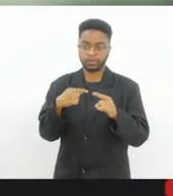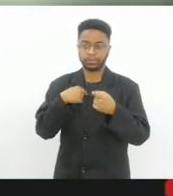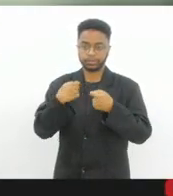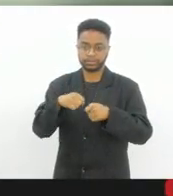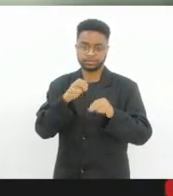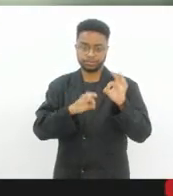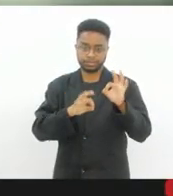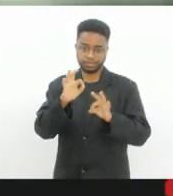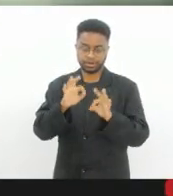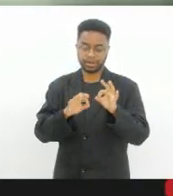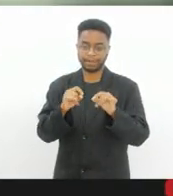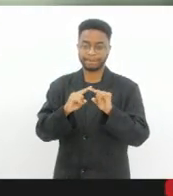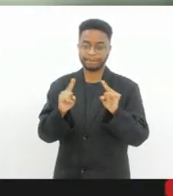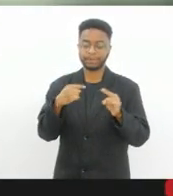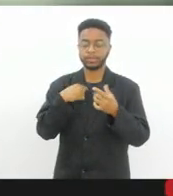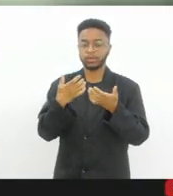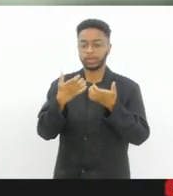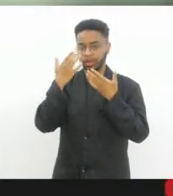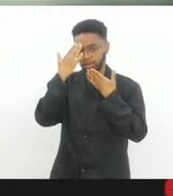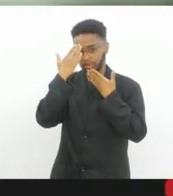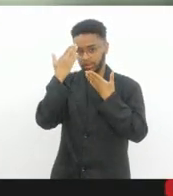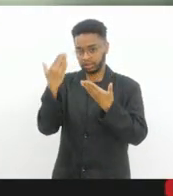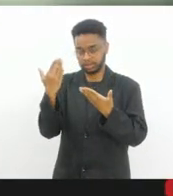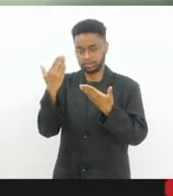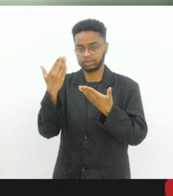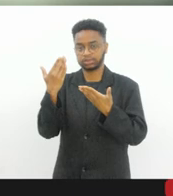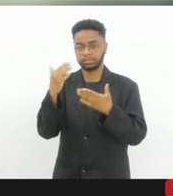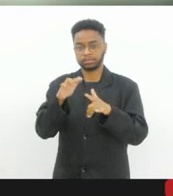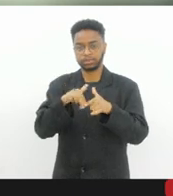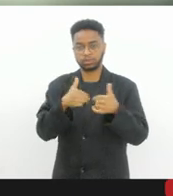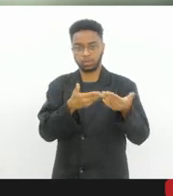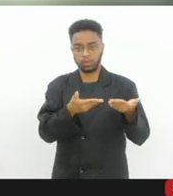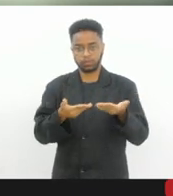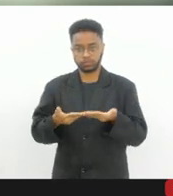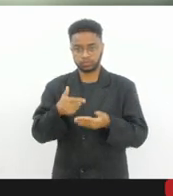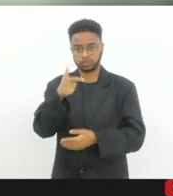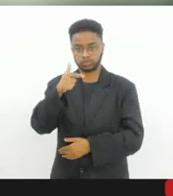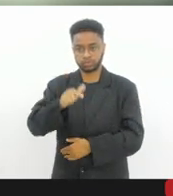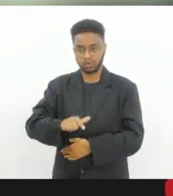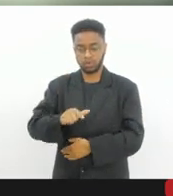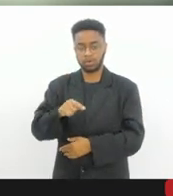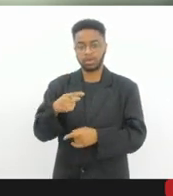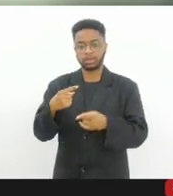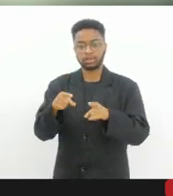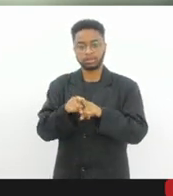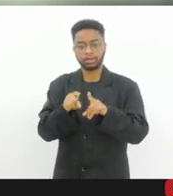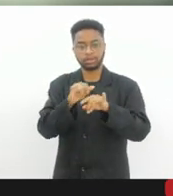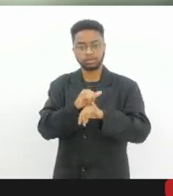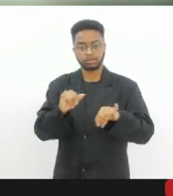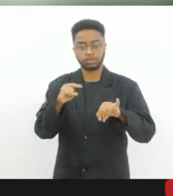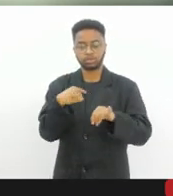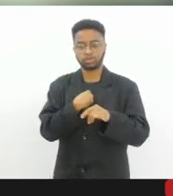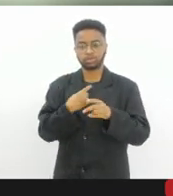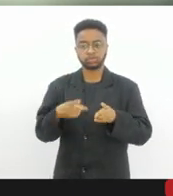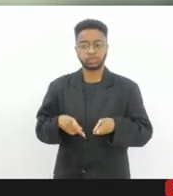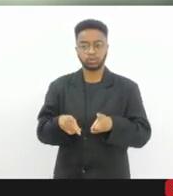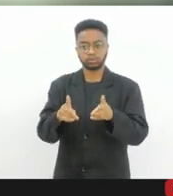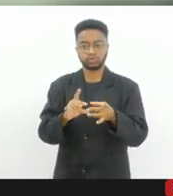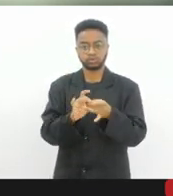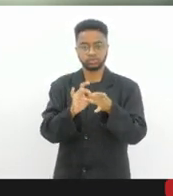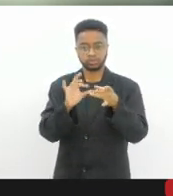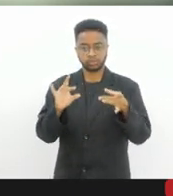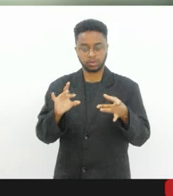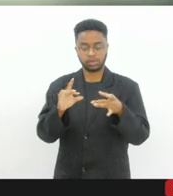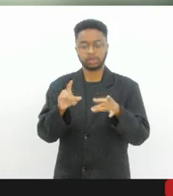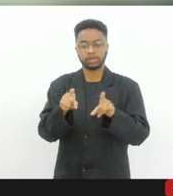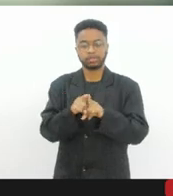preparar aqui para ela, mas queria agradecer o convite novamente, dizer que a gente segue à disposição.